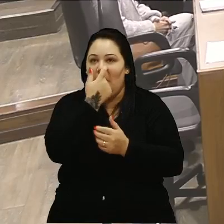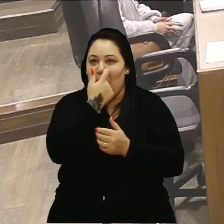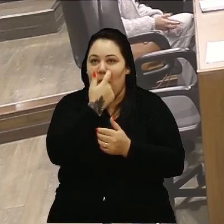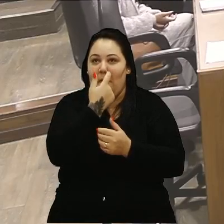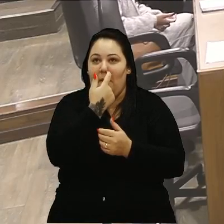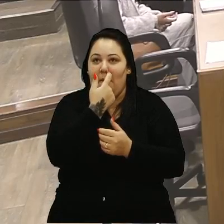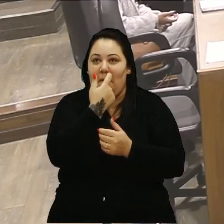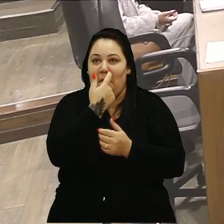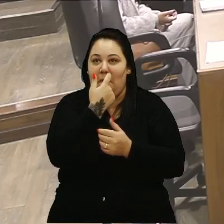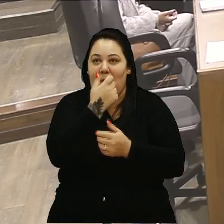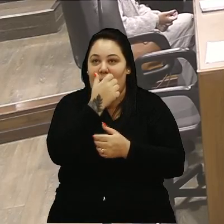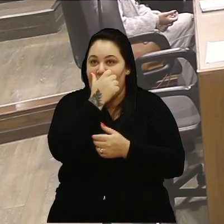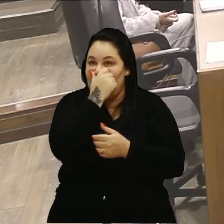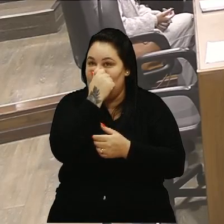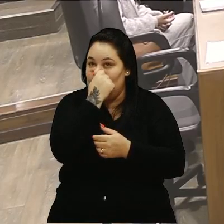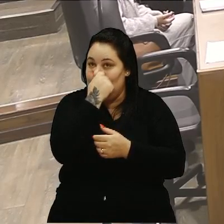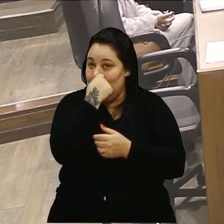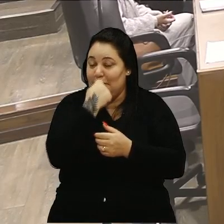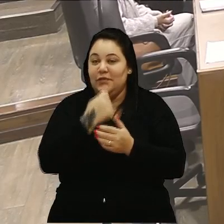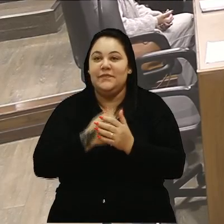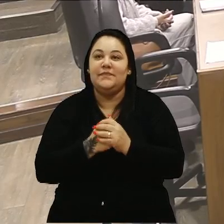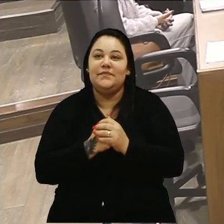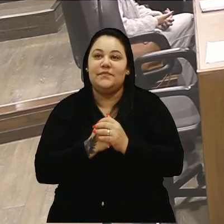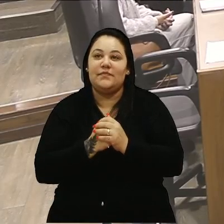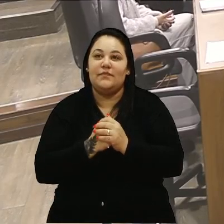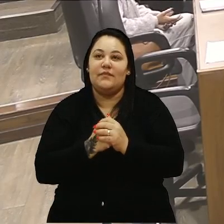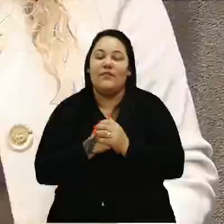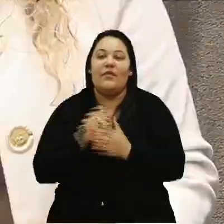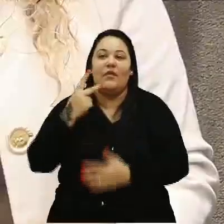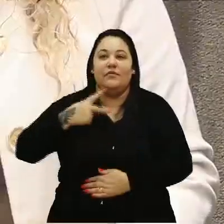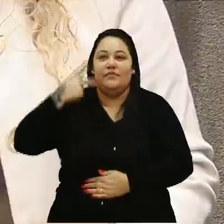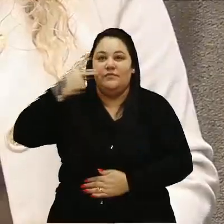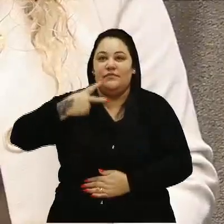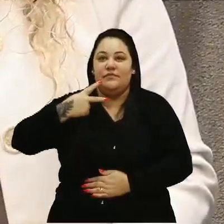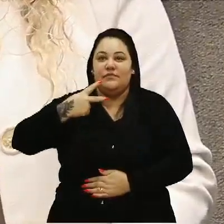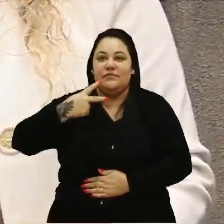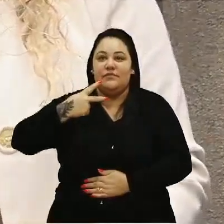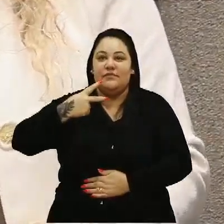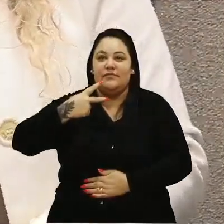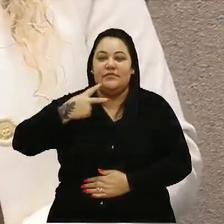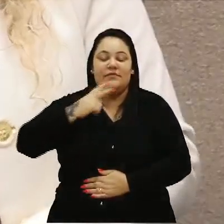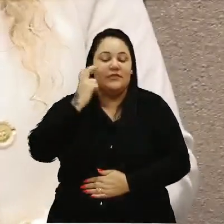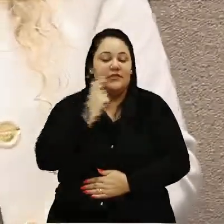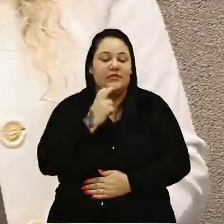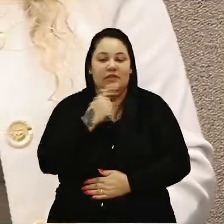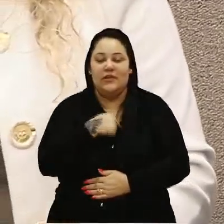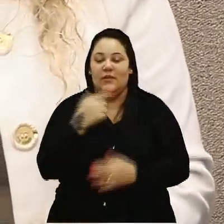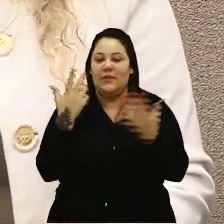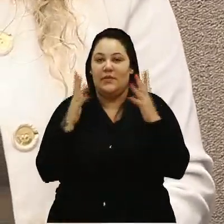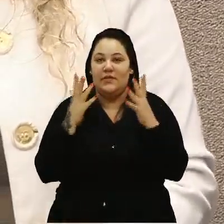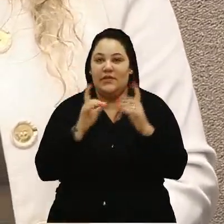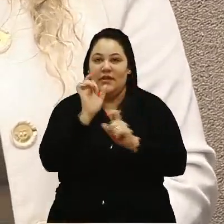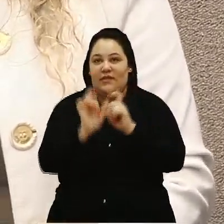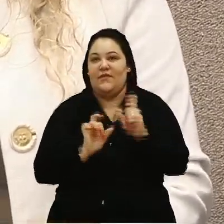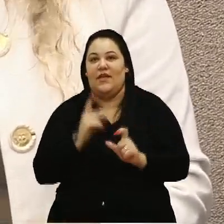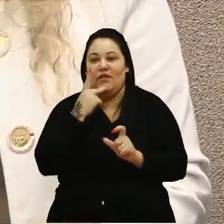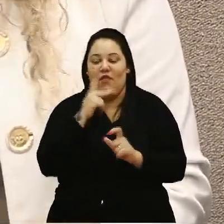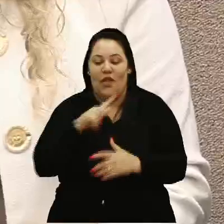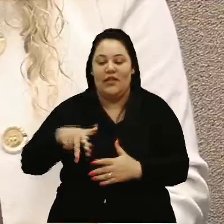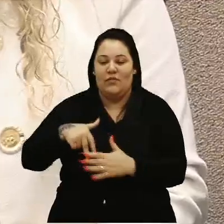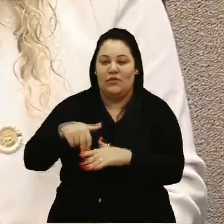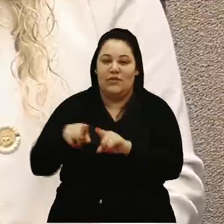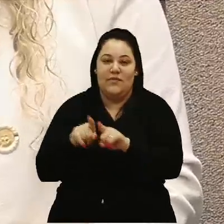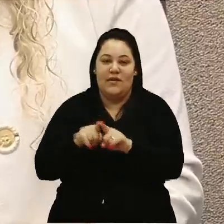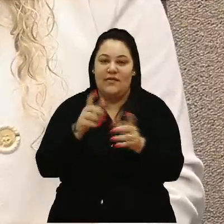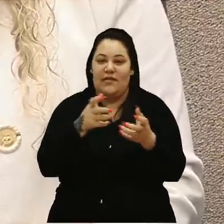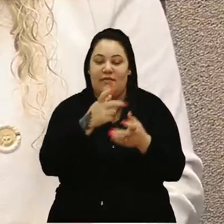vereador Fetinel. Rapidinho. Vereador Daniel, eu parabenizo as colocações que o senhor vem trazendo na tribuna, e queria